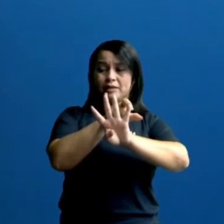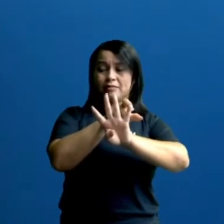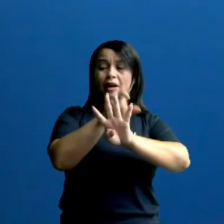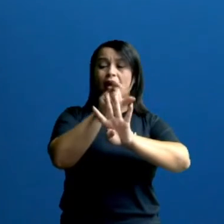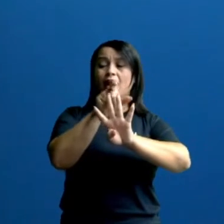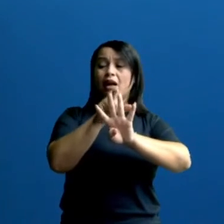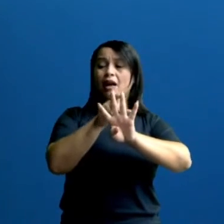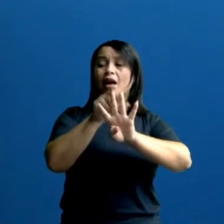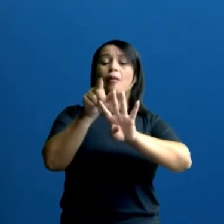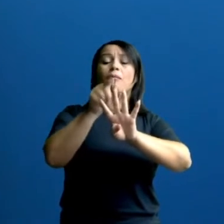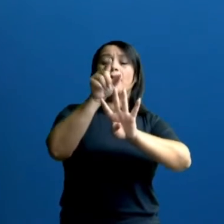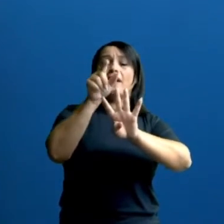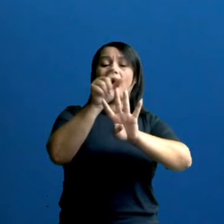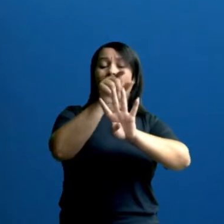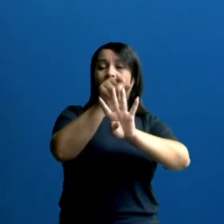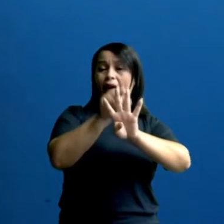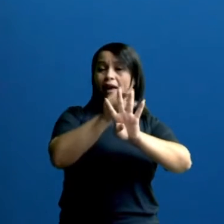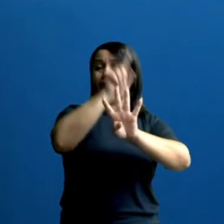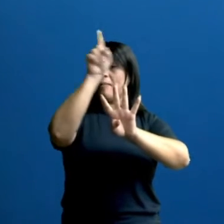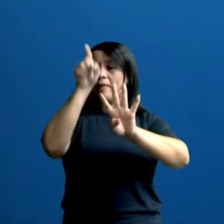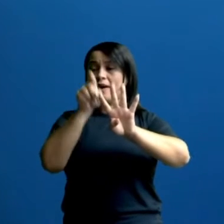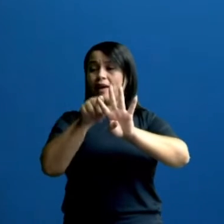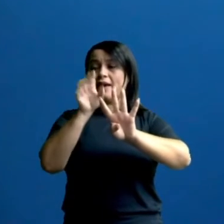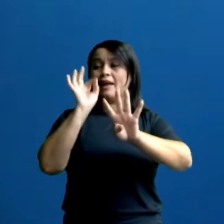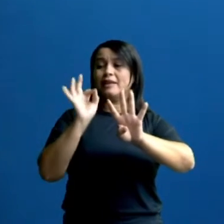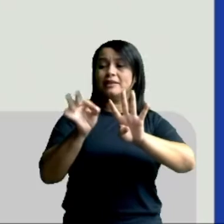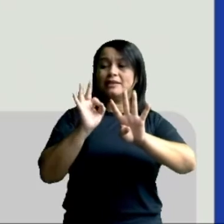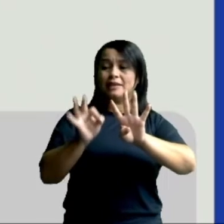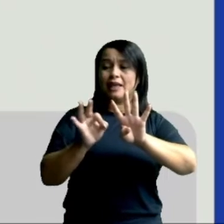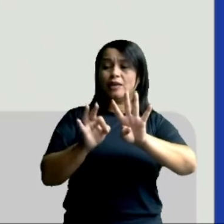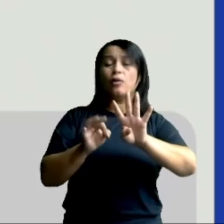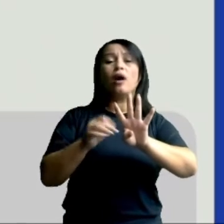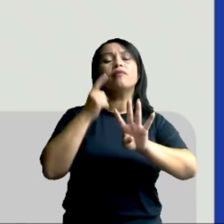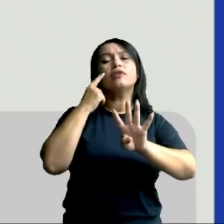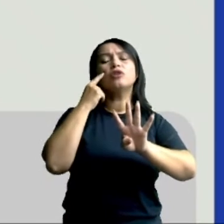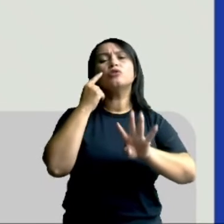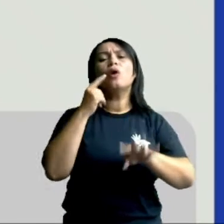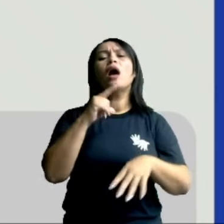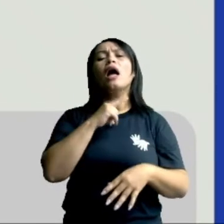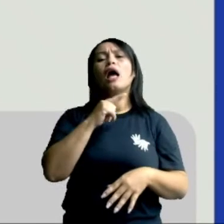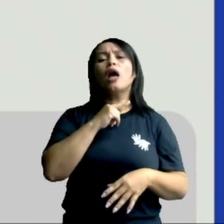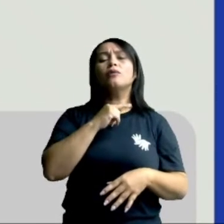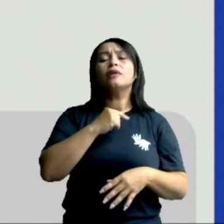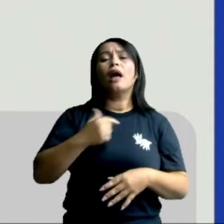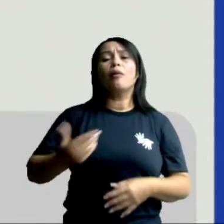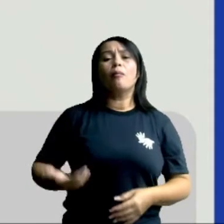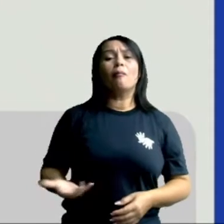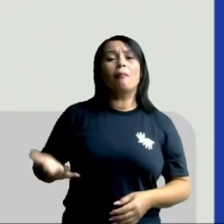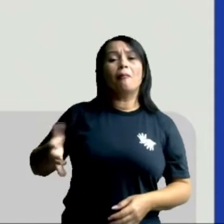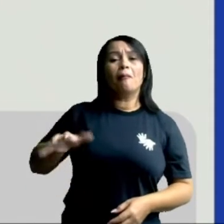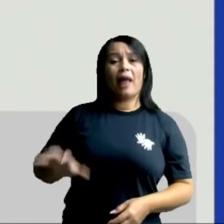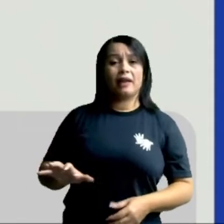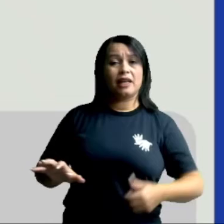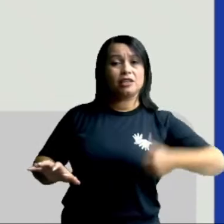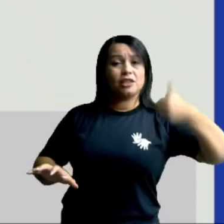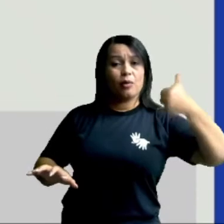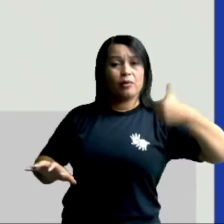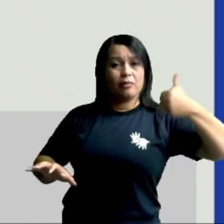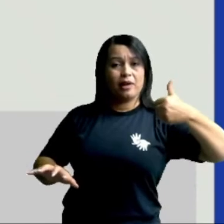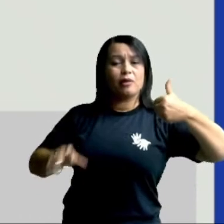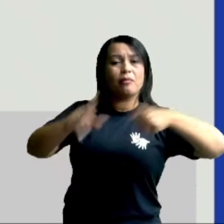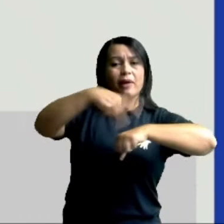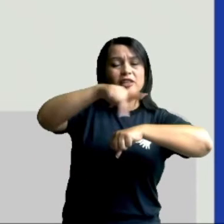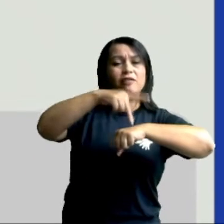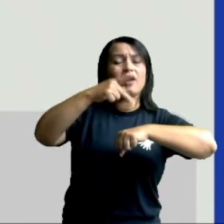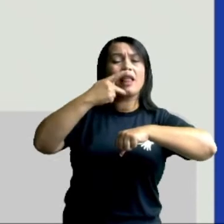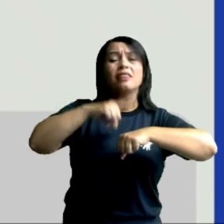e povoado aqui. Ficou claro, gente? Aí, ó, aqui eu tenho Bangladesh, que é o primeiro país, né, colocado,